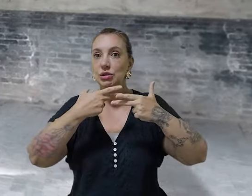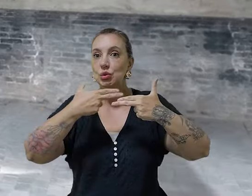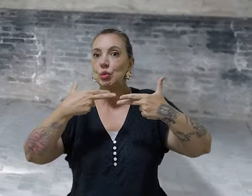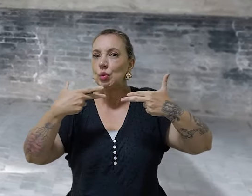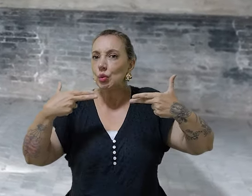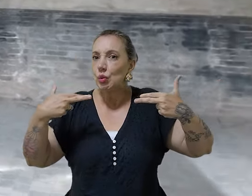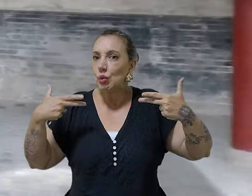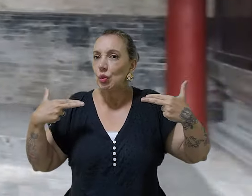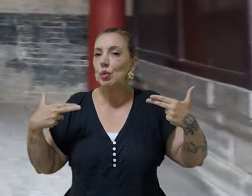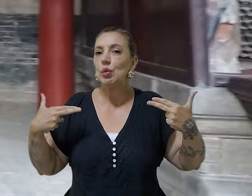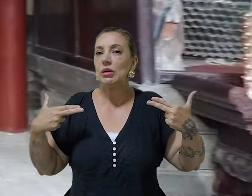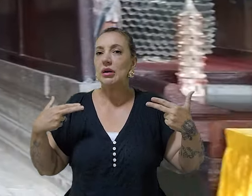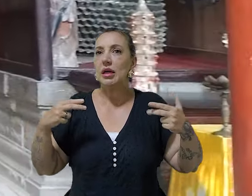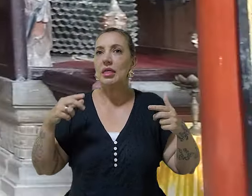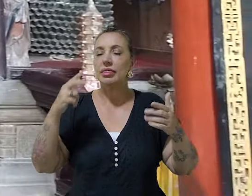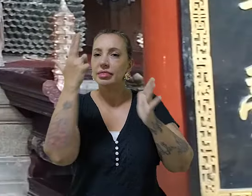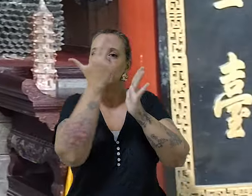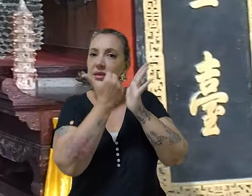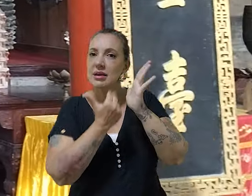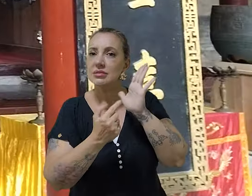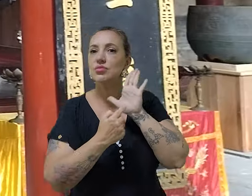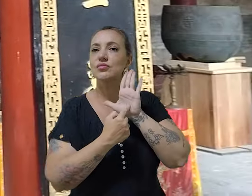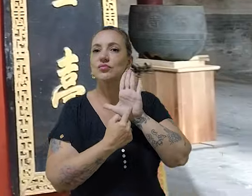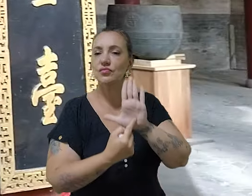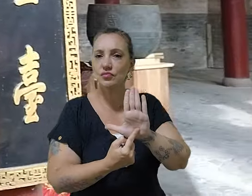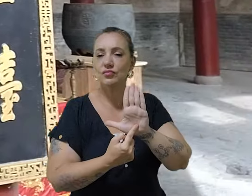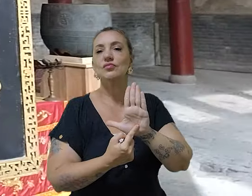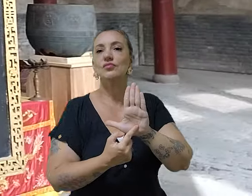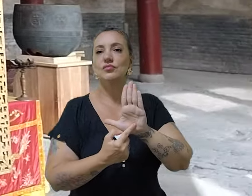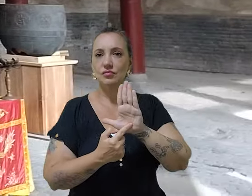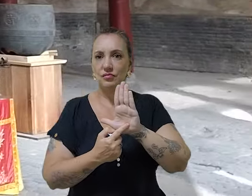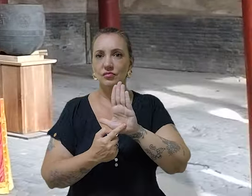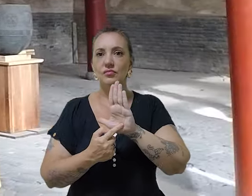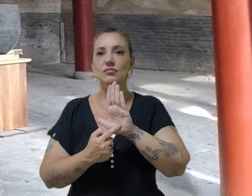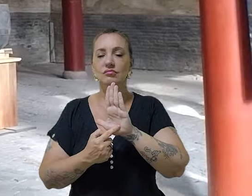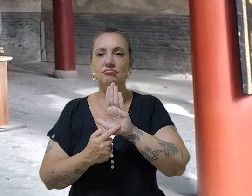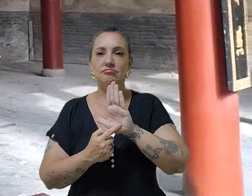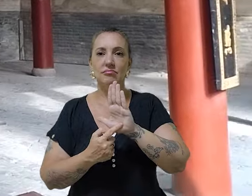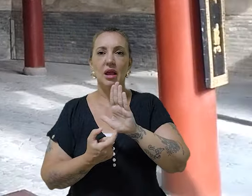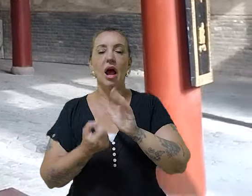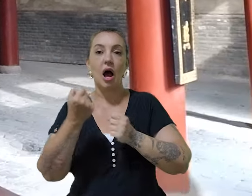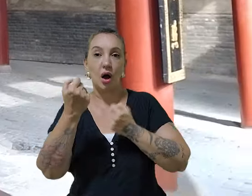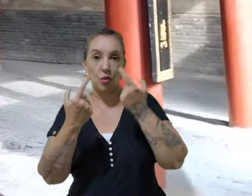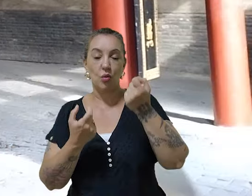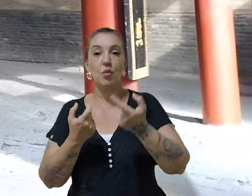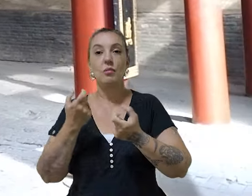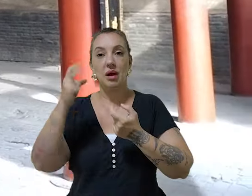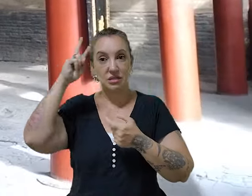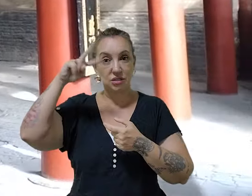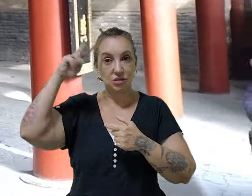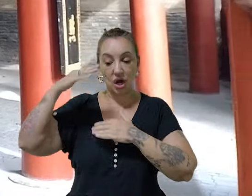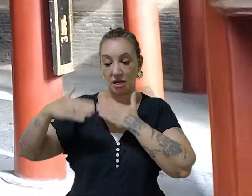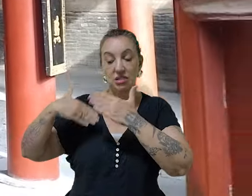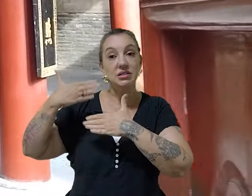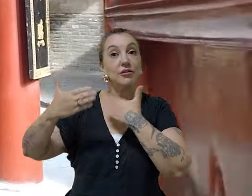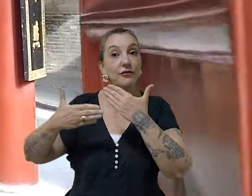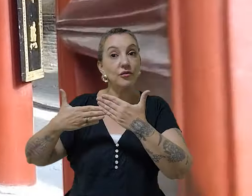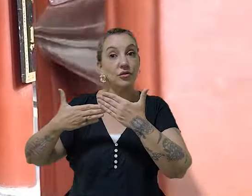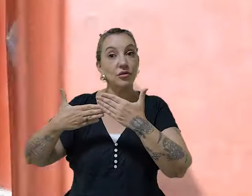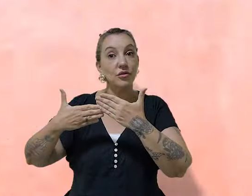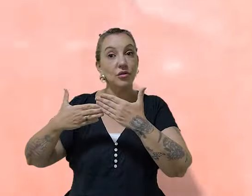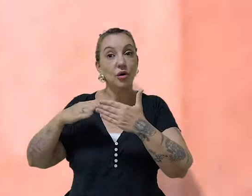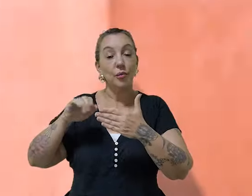muitos, muitos desenhos retratados, retratando aí certamente algumas histórias do desenvolvimento